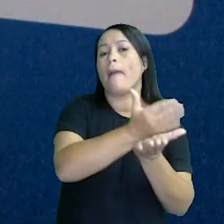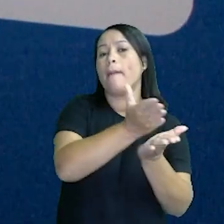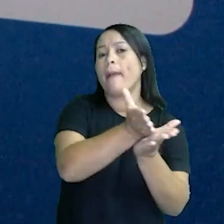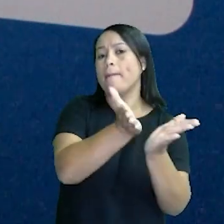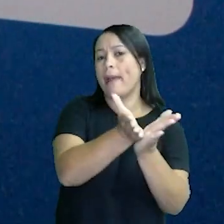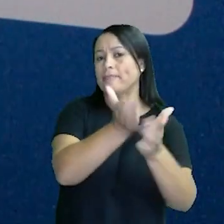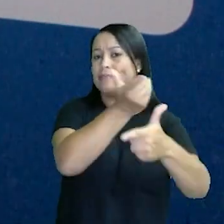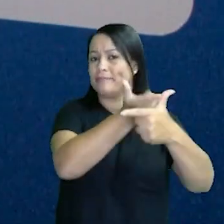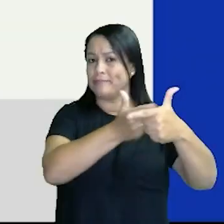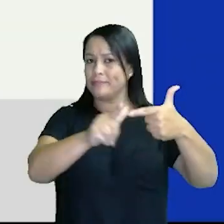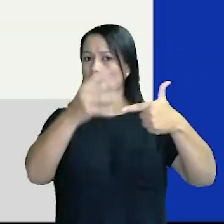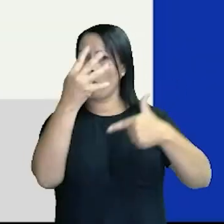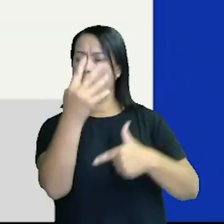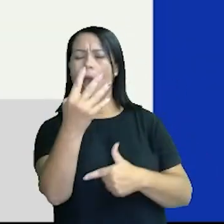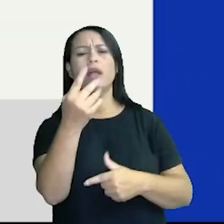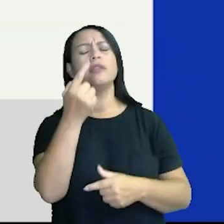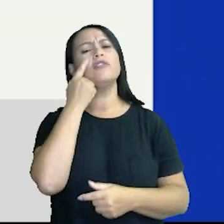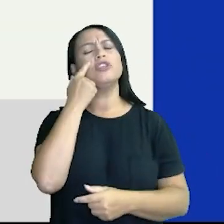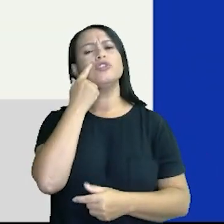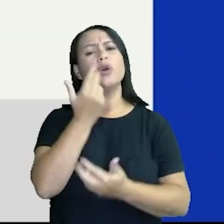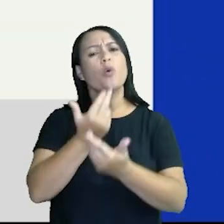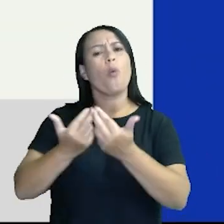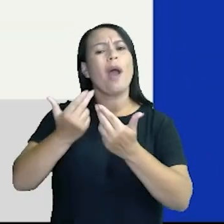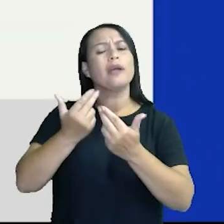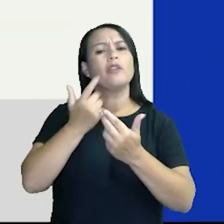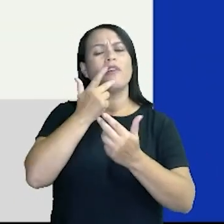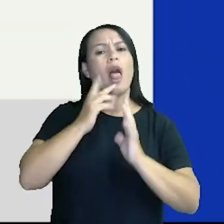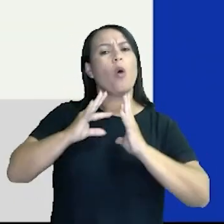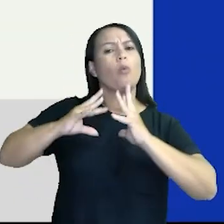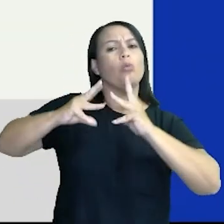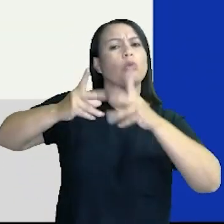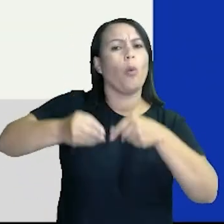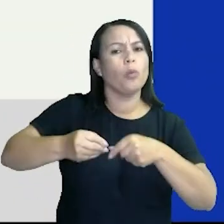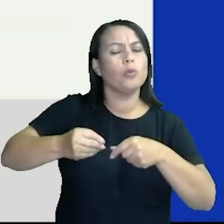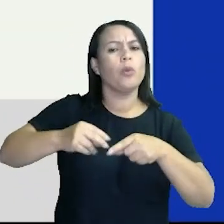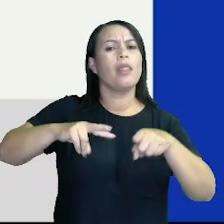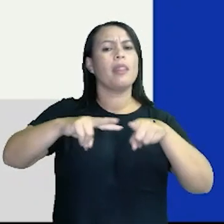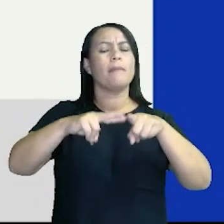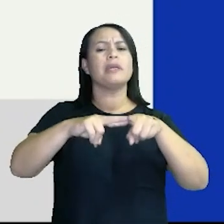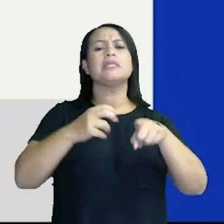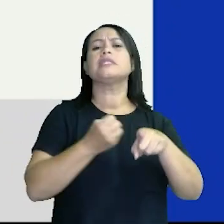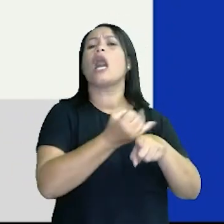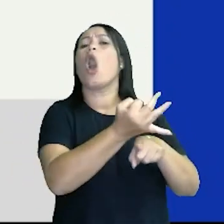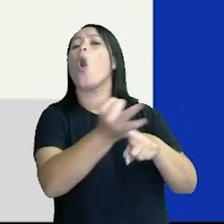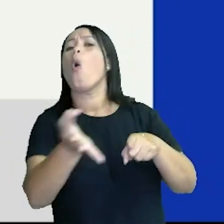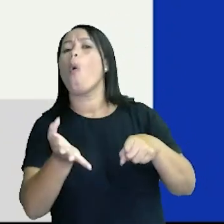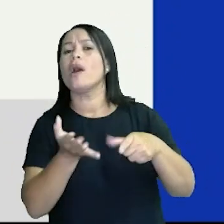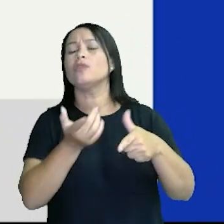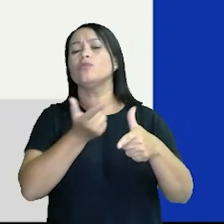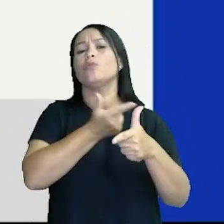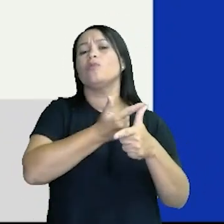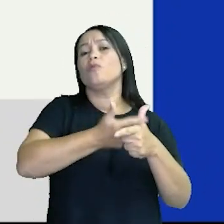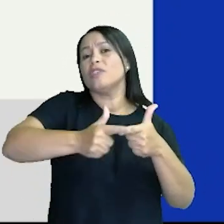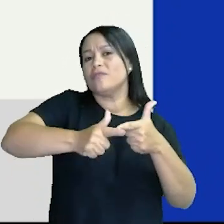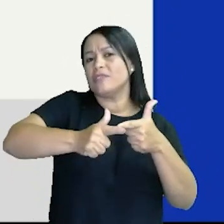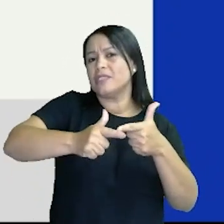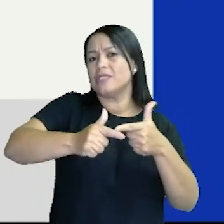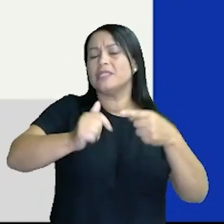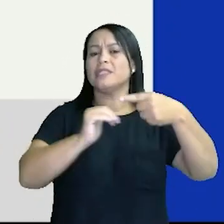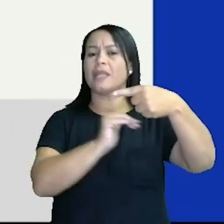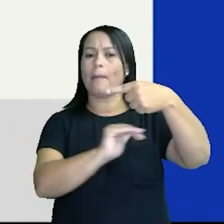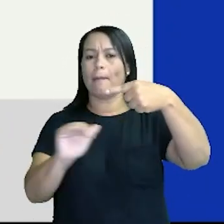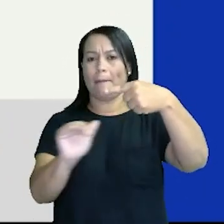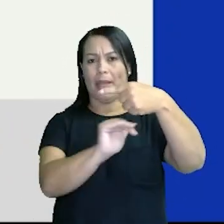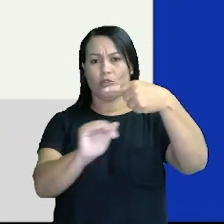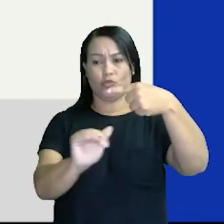iguais, tá certo? Então, quando a gente se fala o todo da pizza, quantas partes ela foi dividida, vai ficar aqui embaixo,